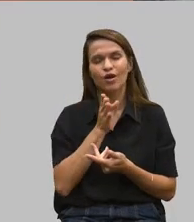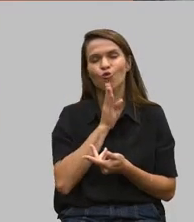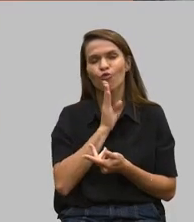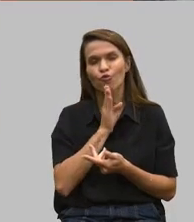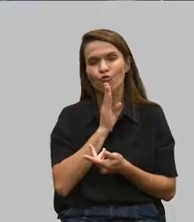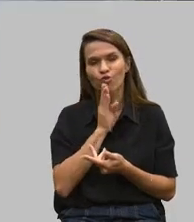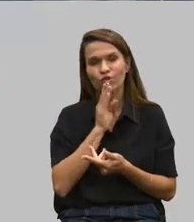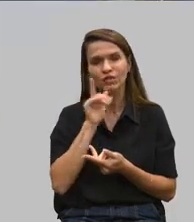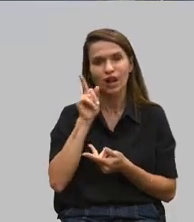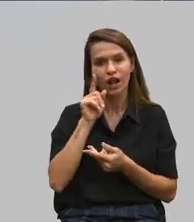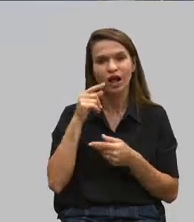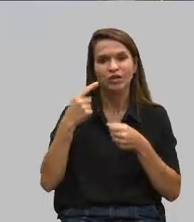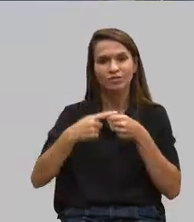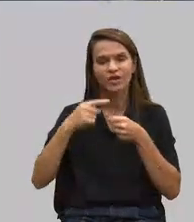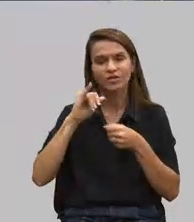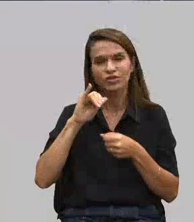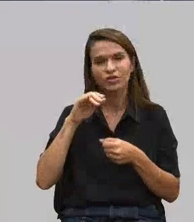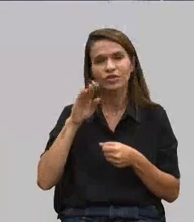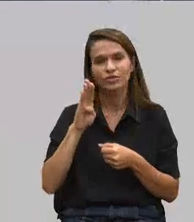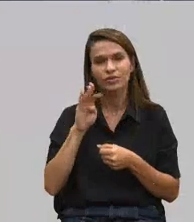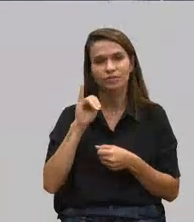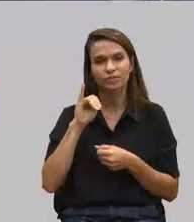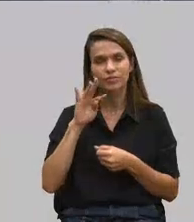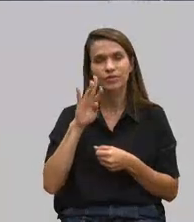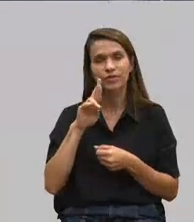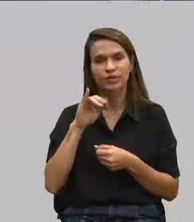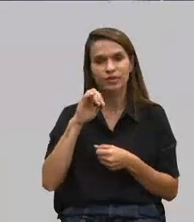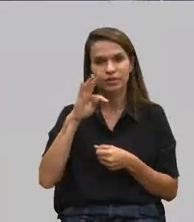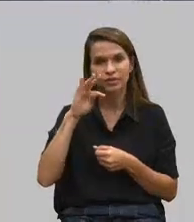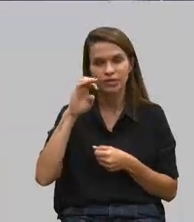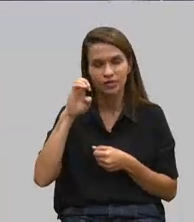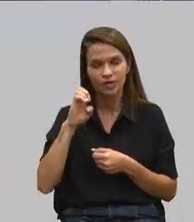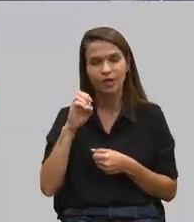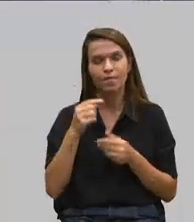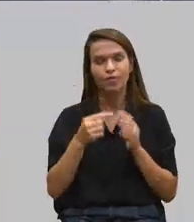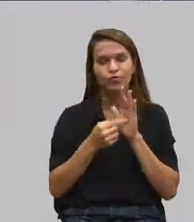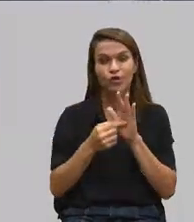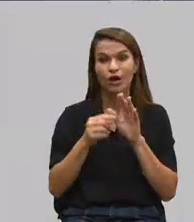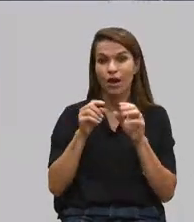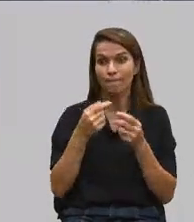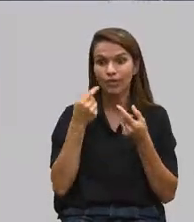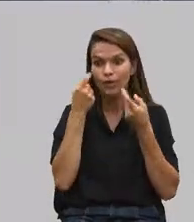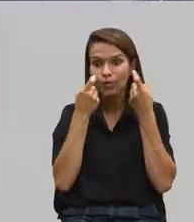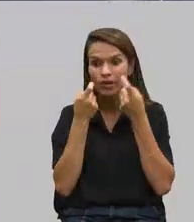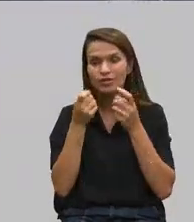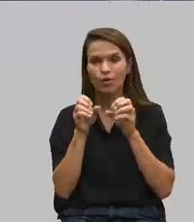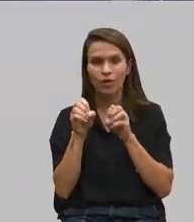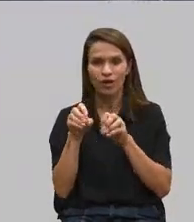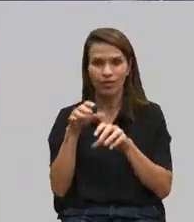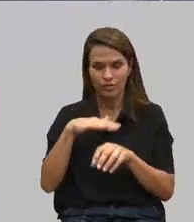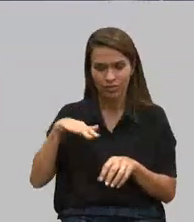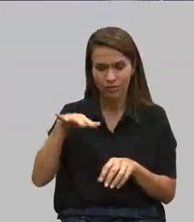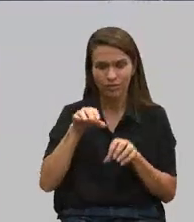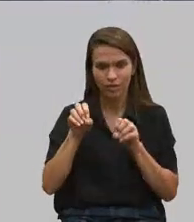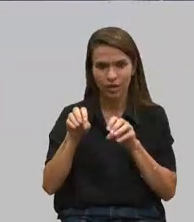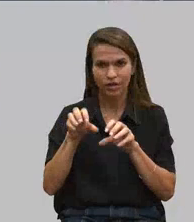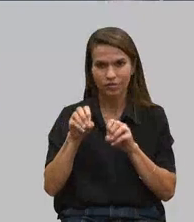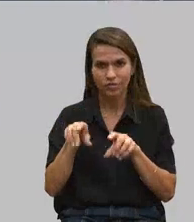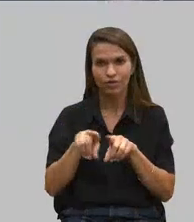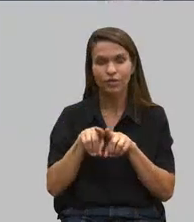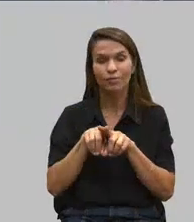Birité Sarzedo como Marcelo citou aqui a sua preocupação com a educação né como Dona Irene